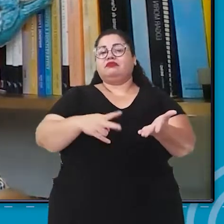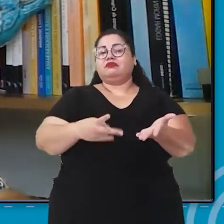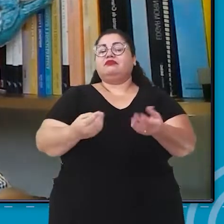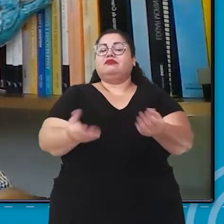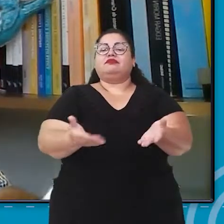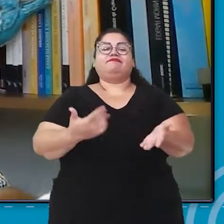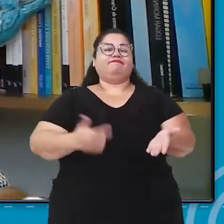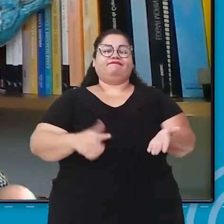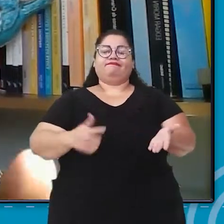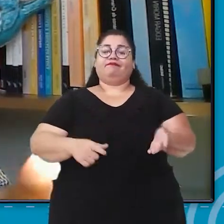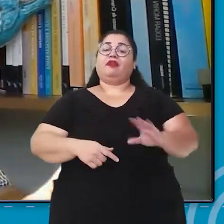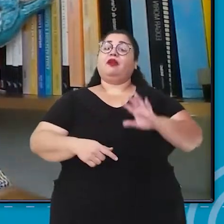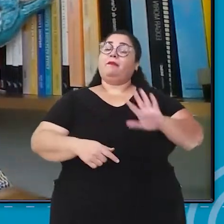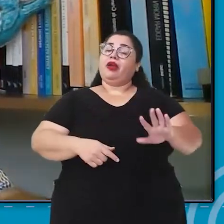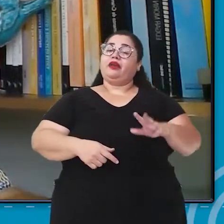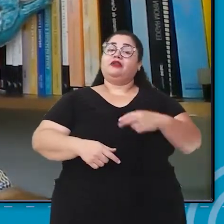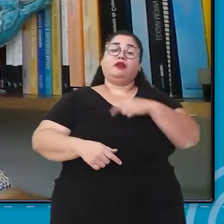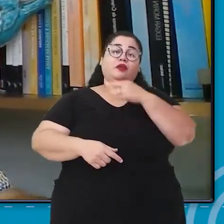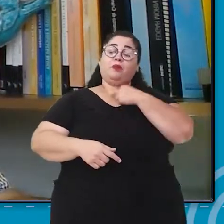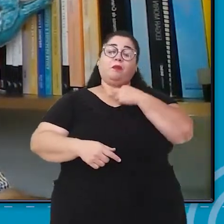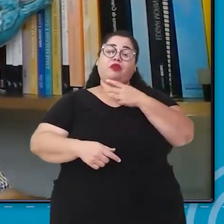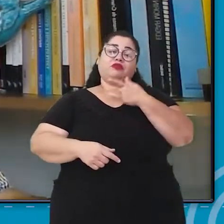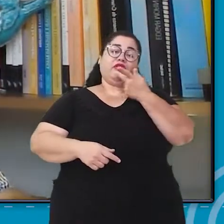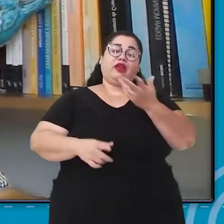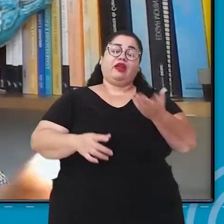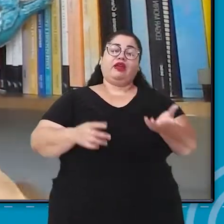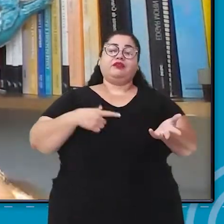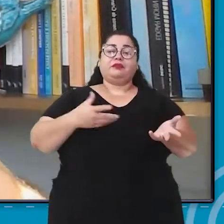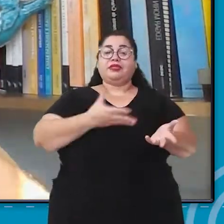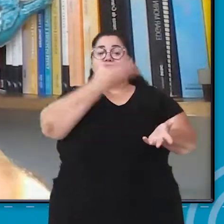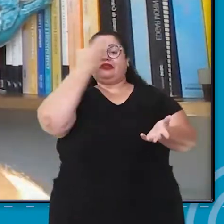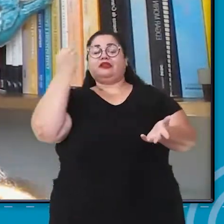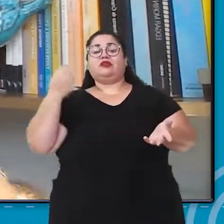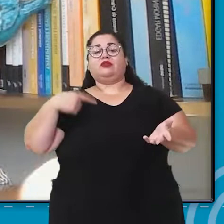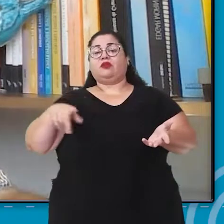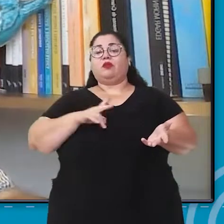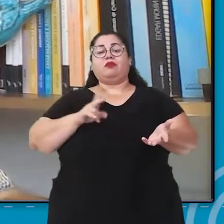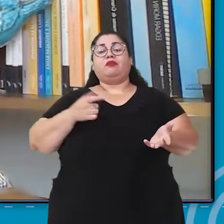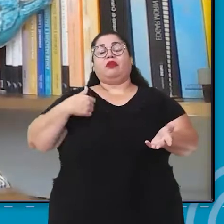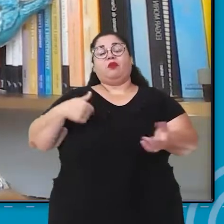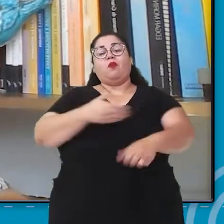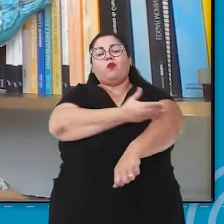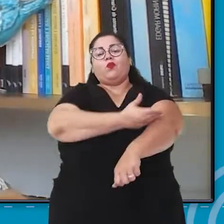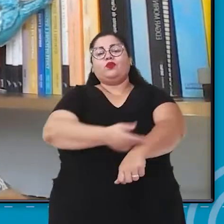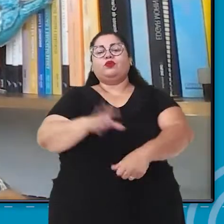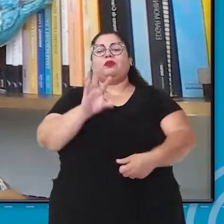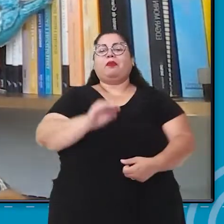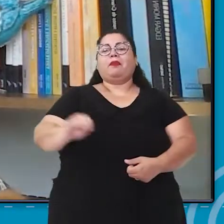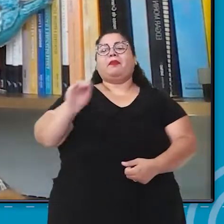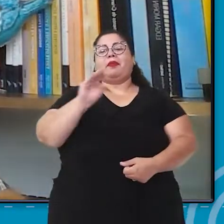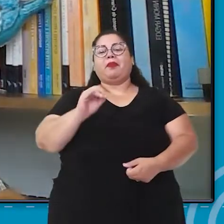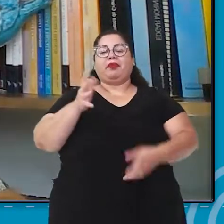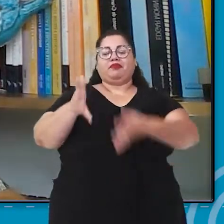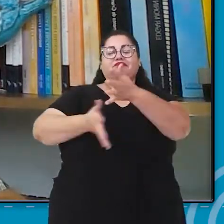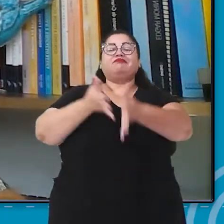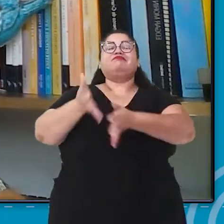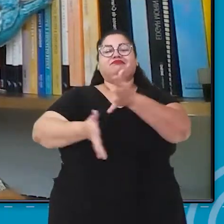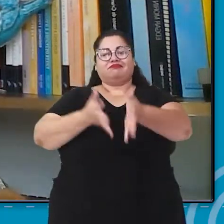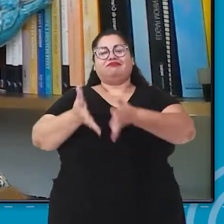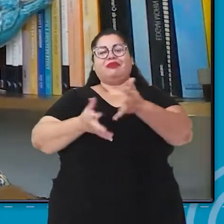leitura. Mas a gente também não pode esquecer que a gente é um povo da oralidade, né? Um povo